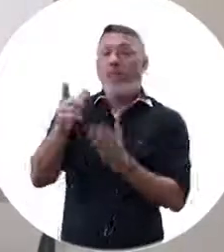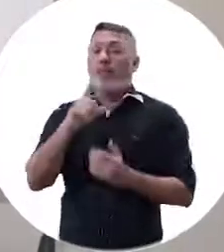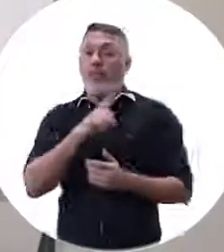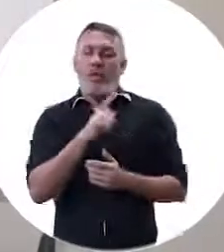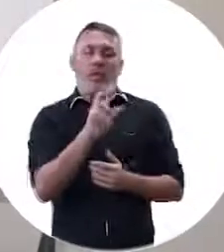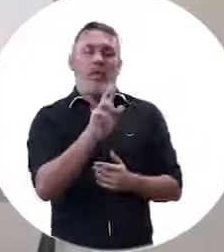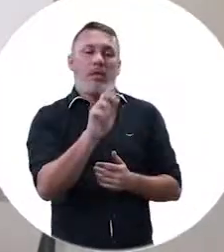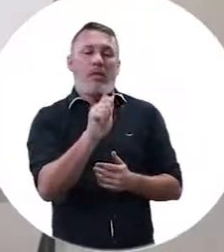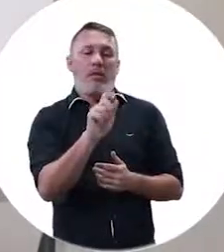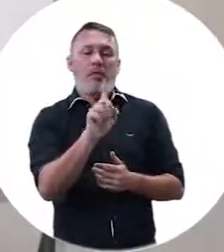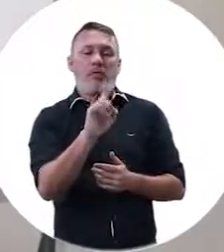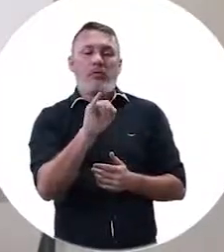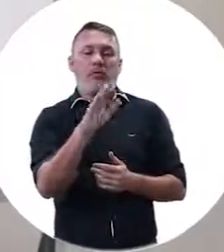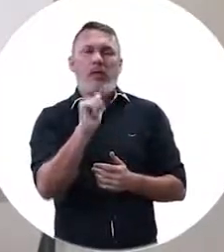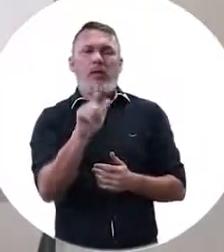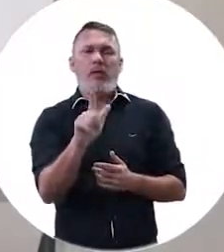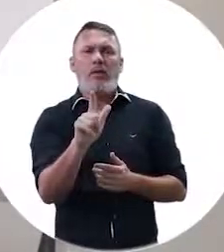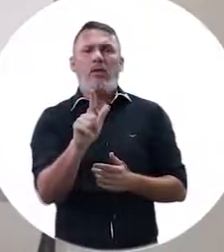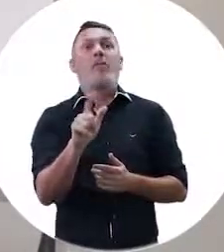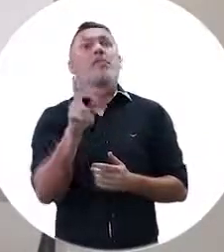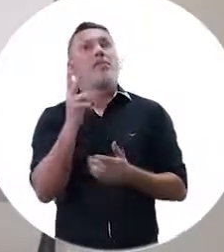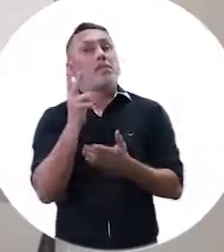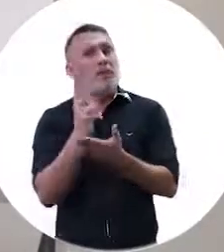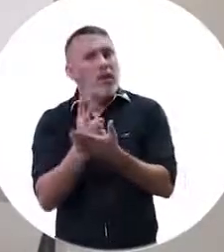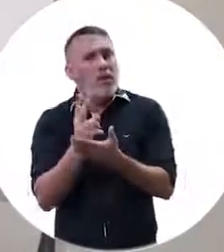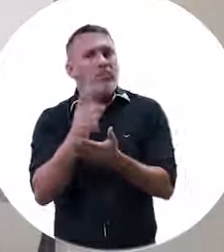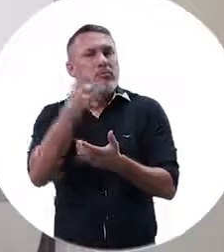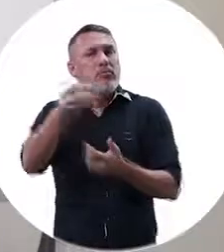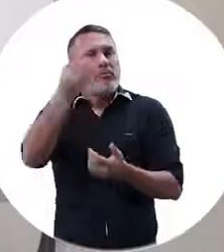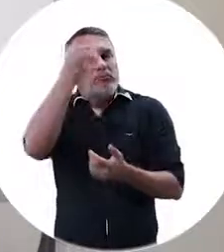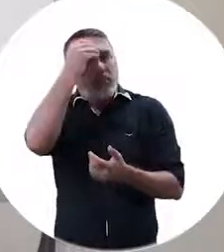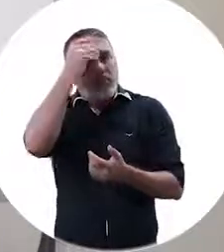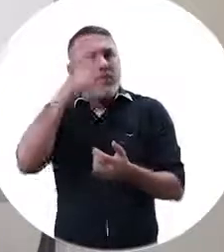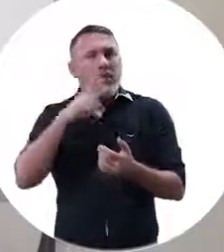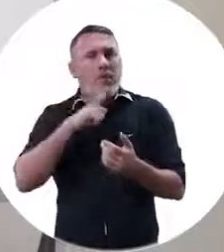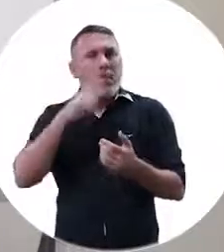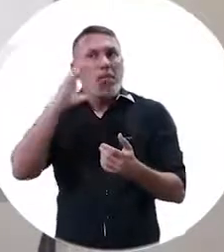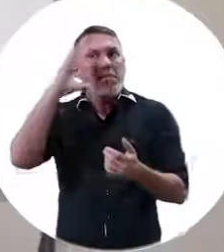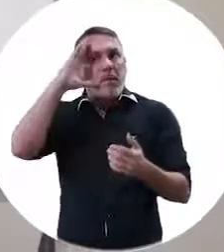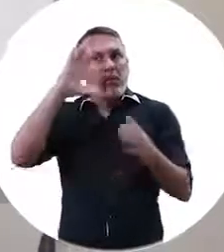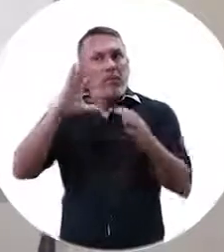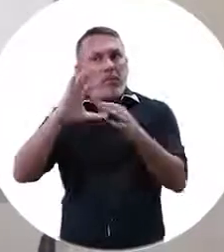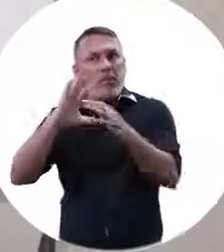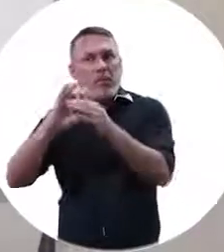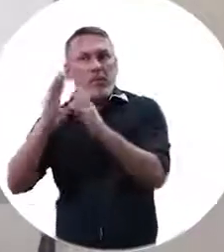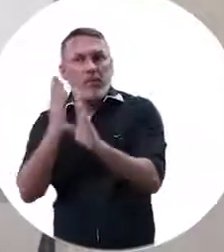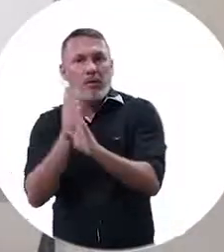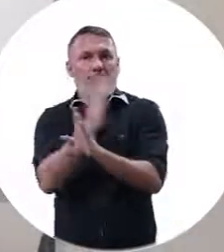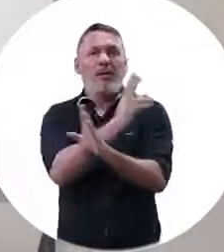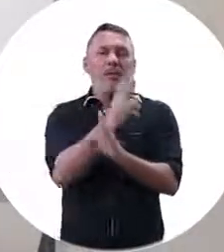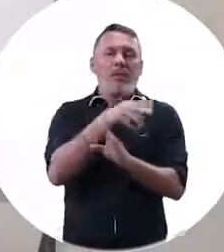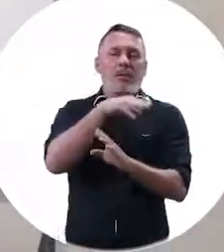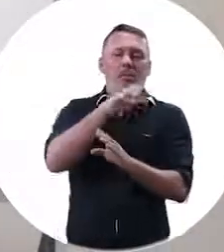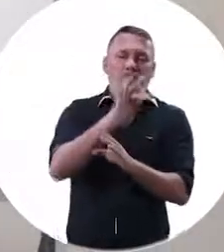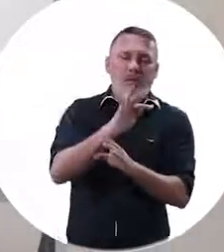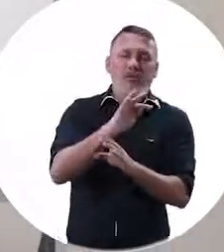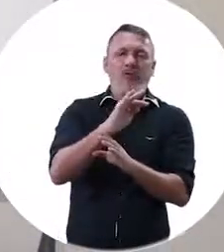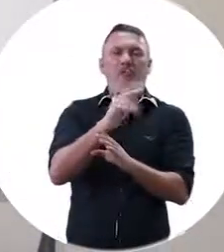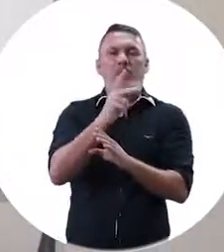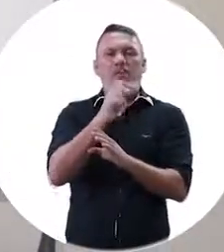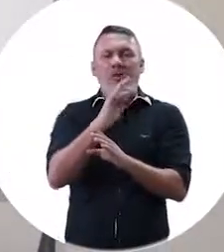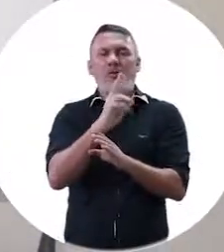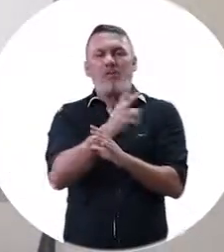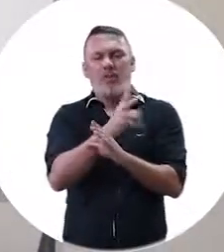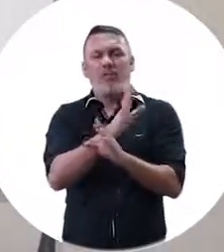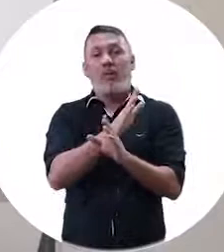ramificações. Radicais, você vai usar o mesmo prefixo que é usado na cadeia principal. Met, et,